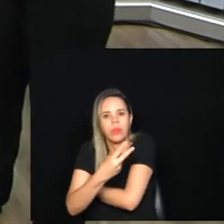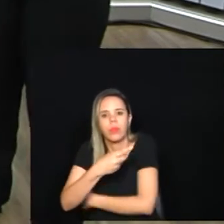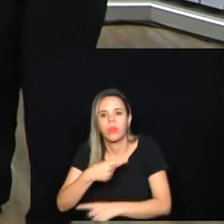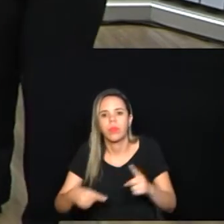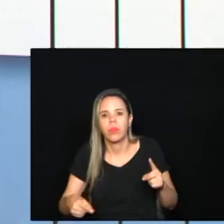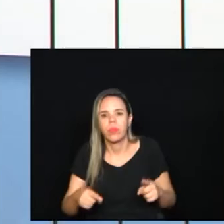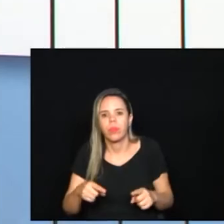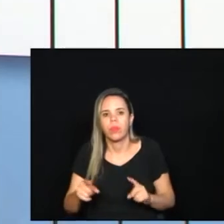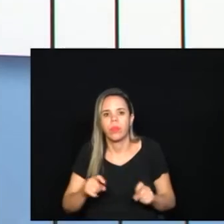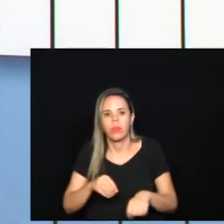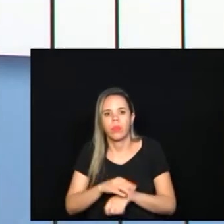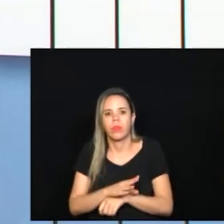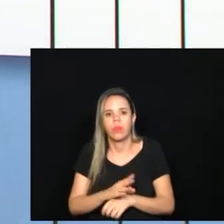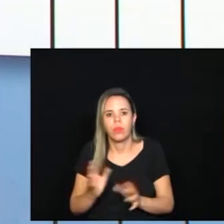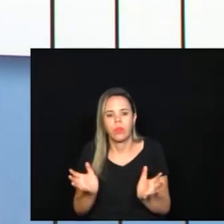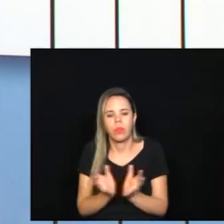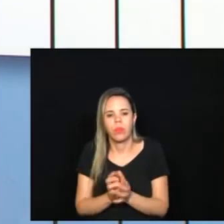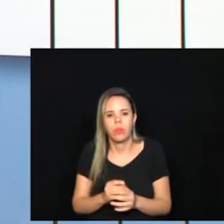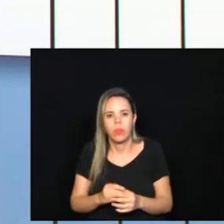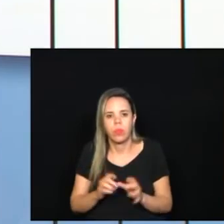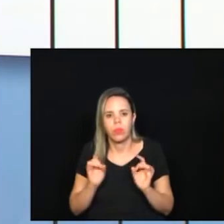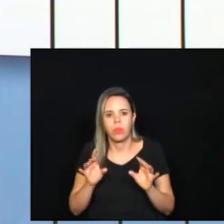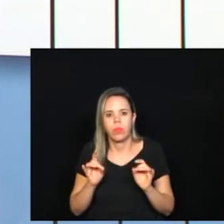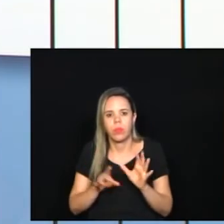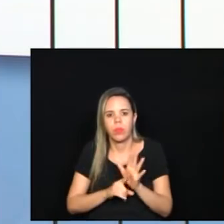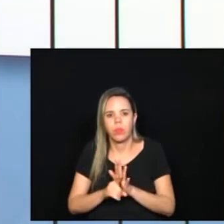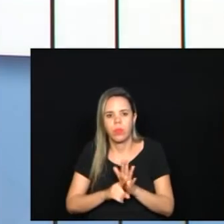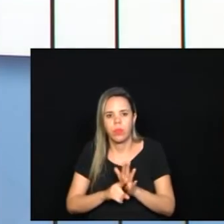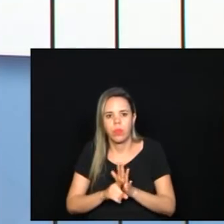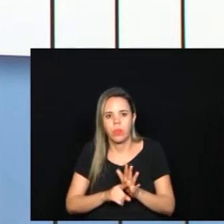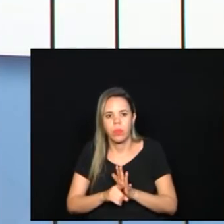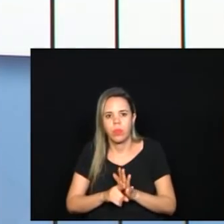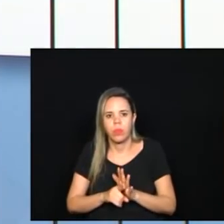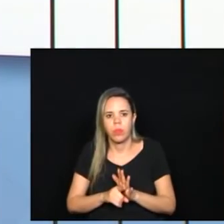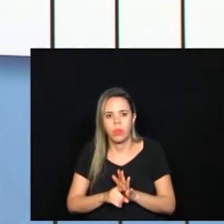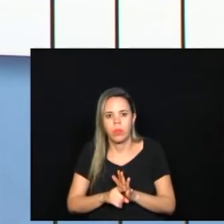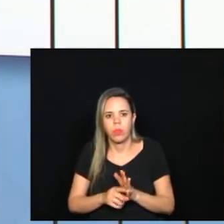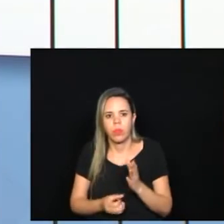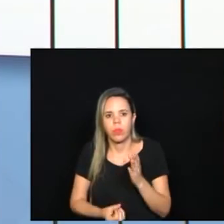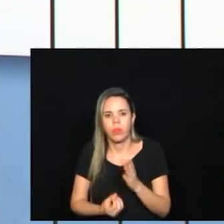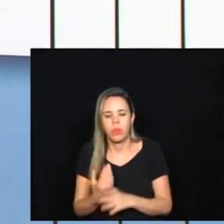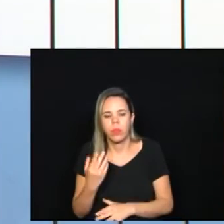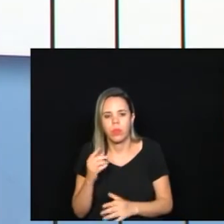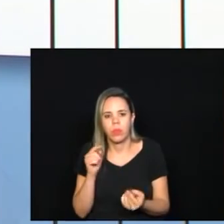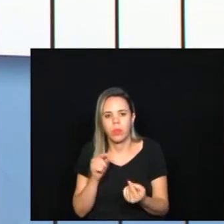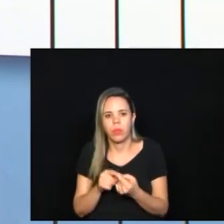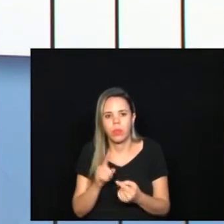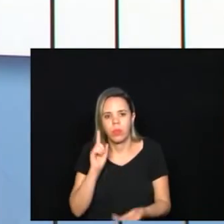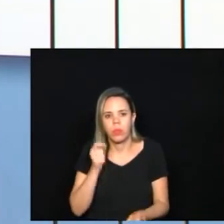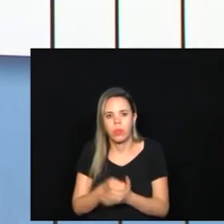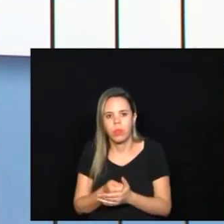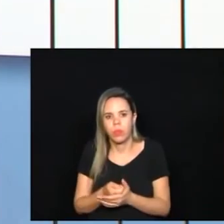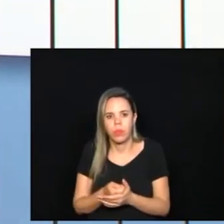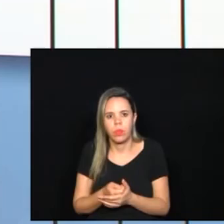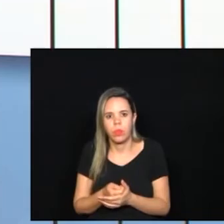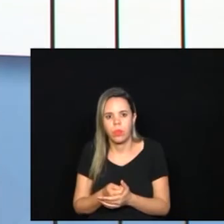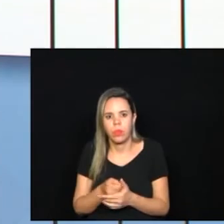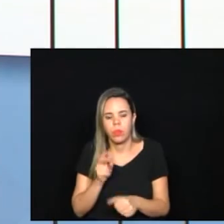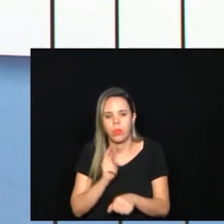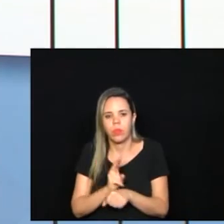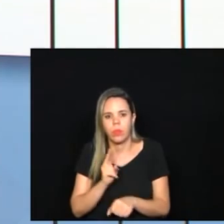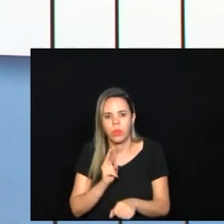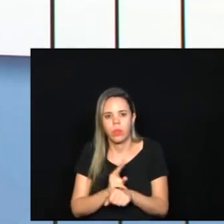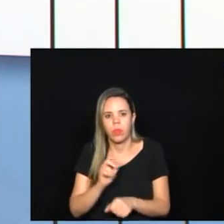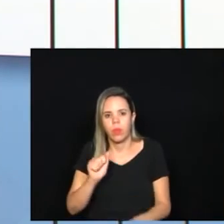é a vez da transmissão da Comissão Especial de Estudos, que foi criada com o intuito de garantir a preservação